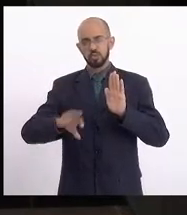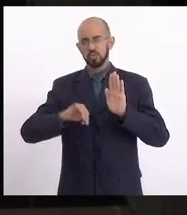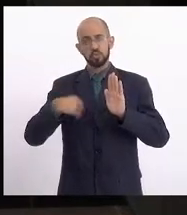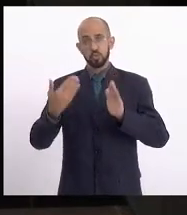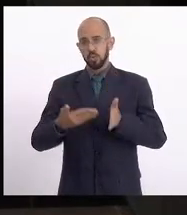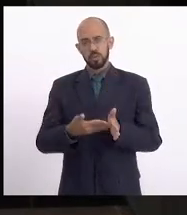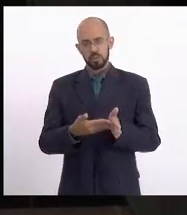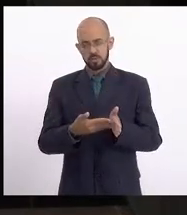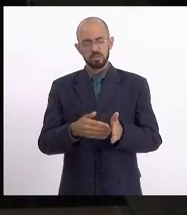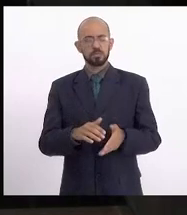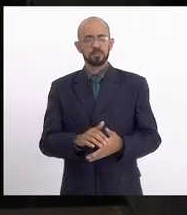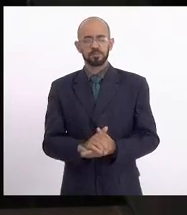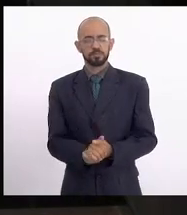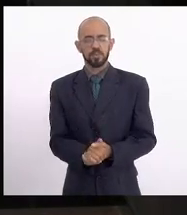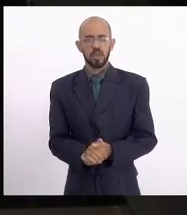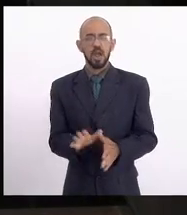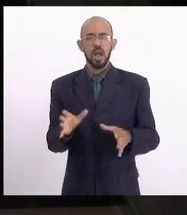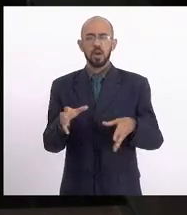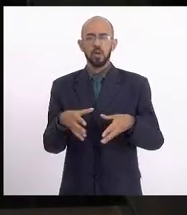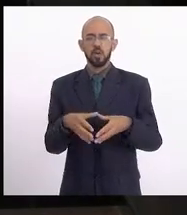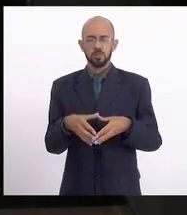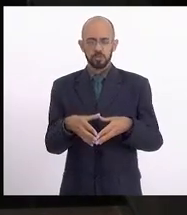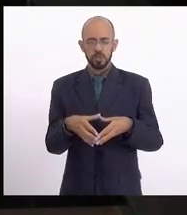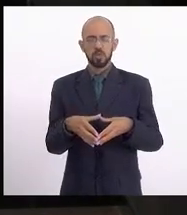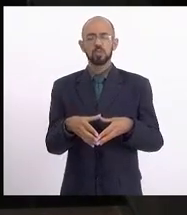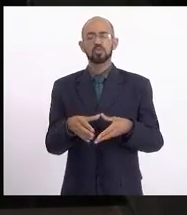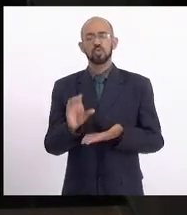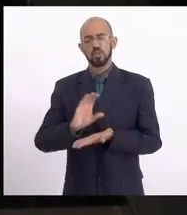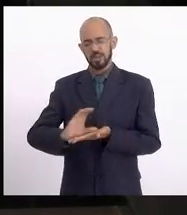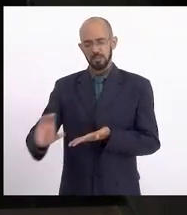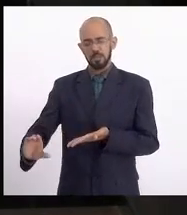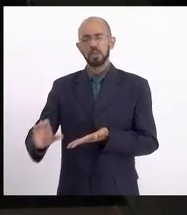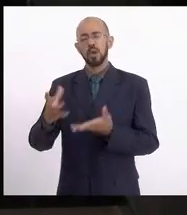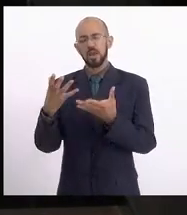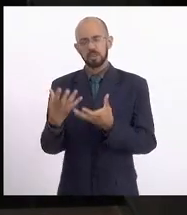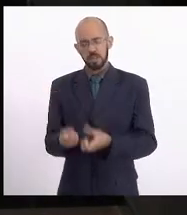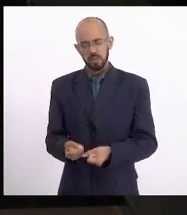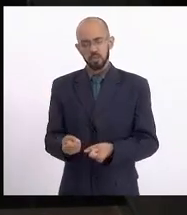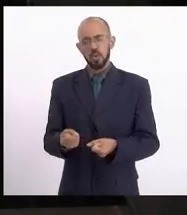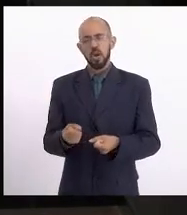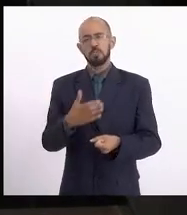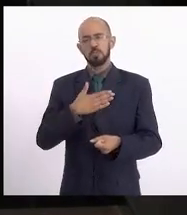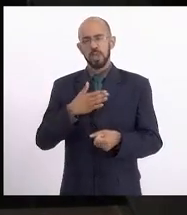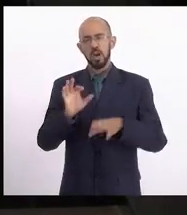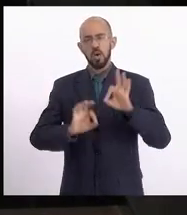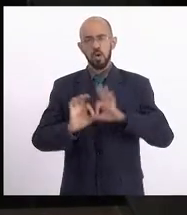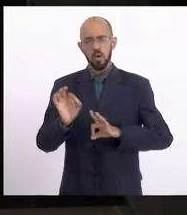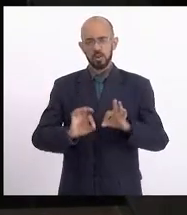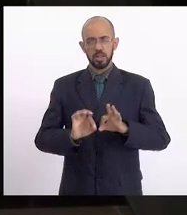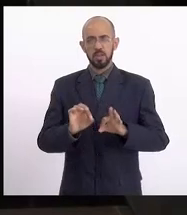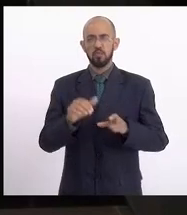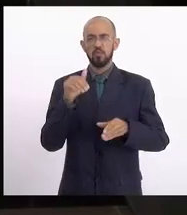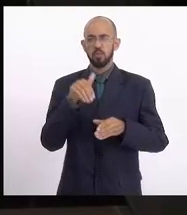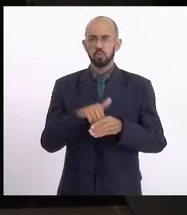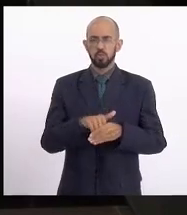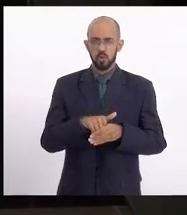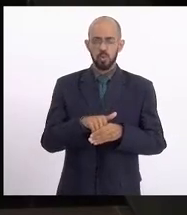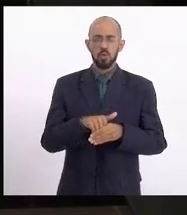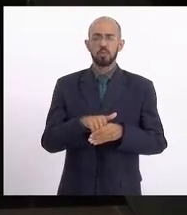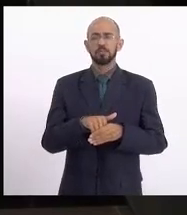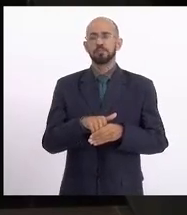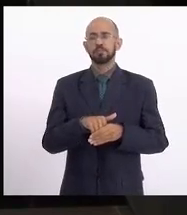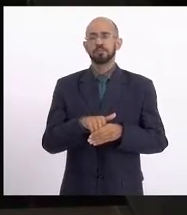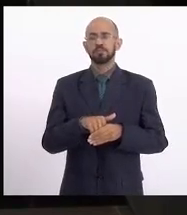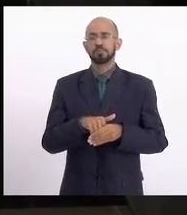A Comissão de Orçamento aceitou a minha questão de ordem, colocou em votação, e